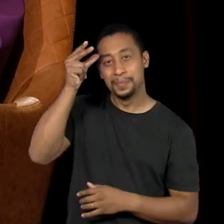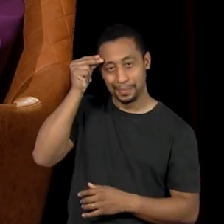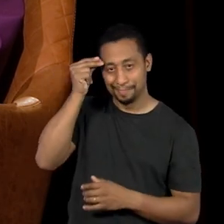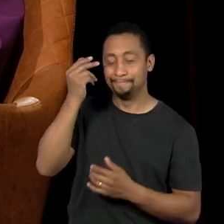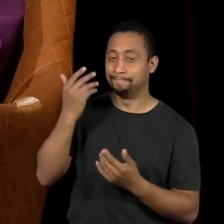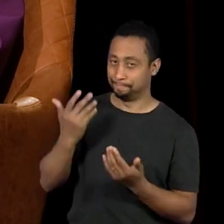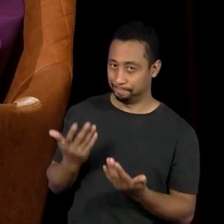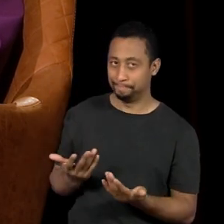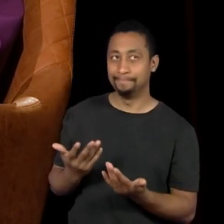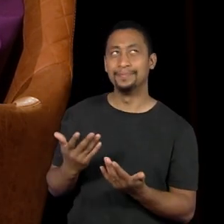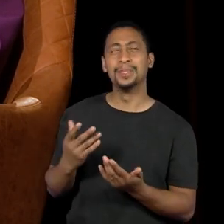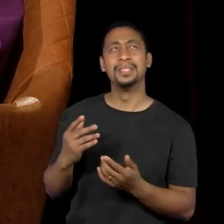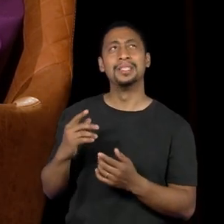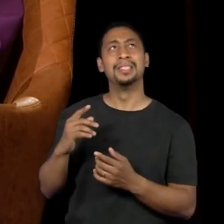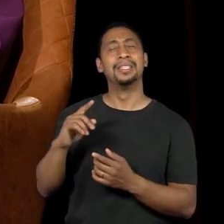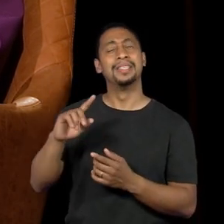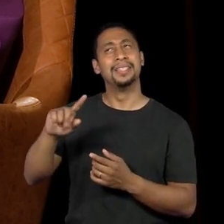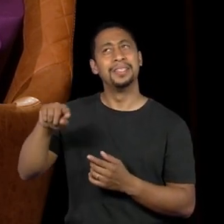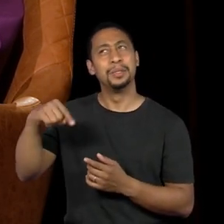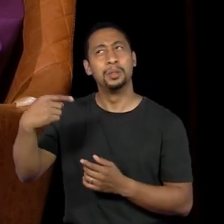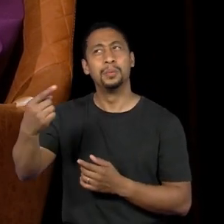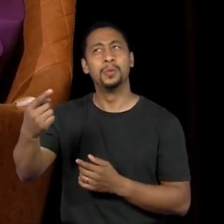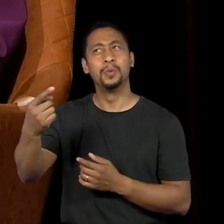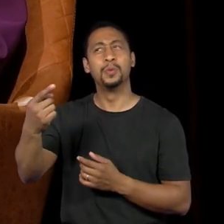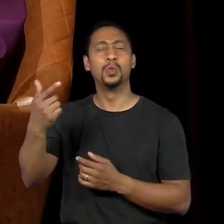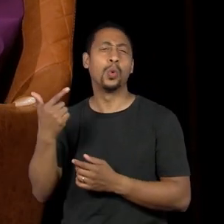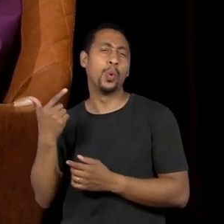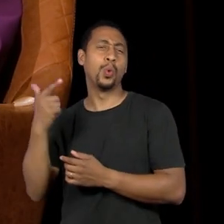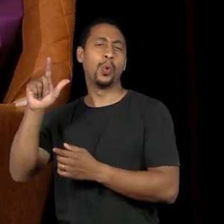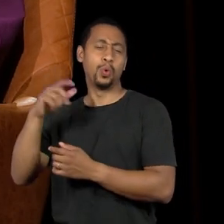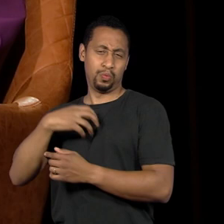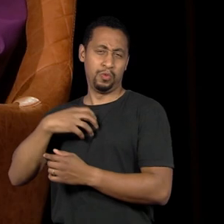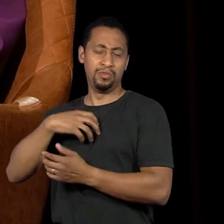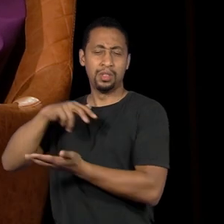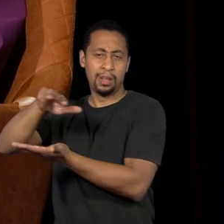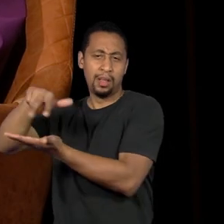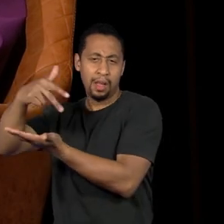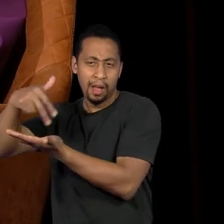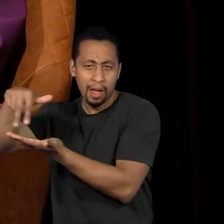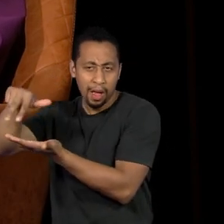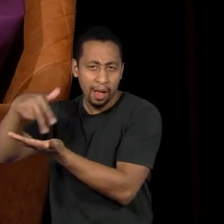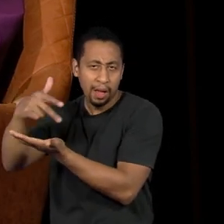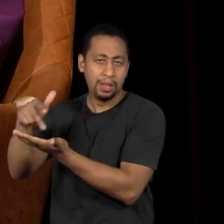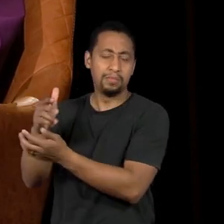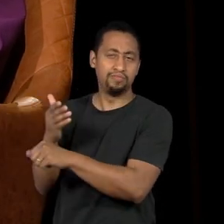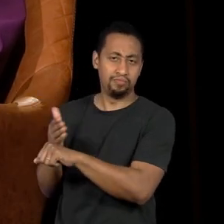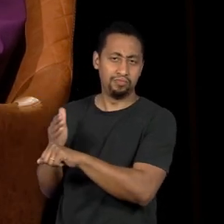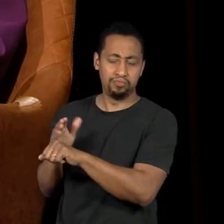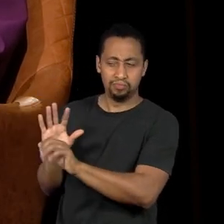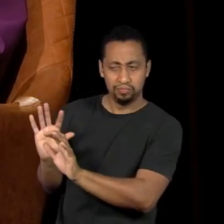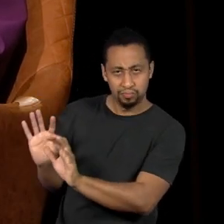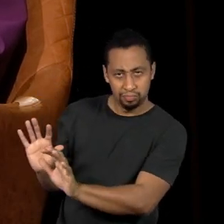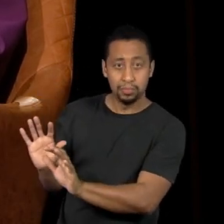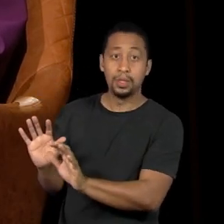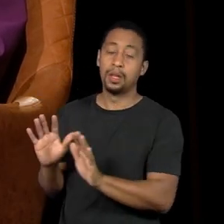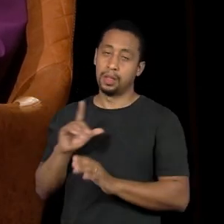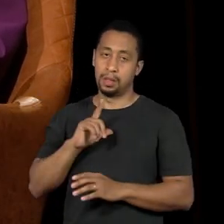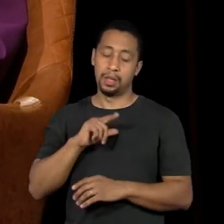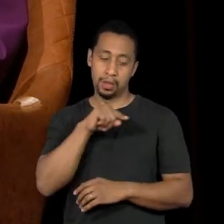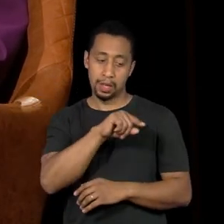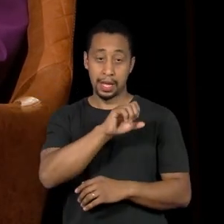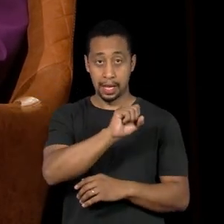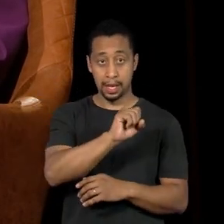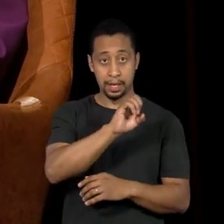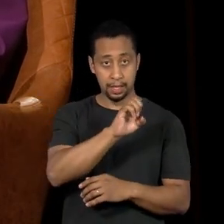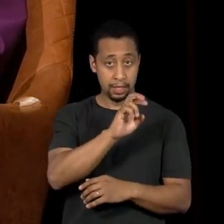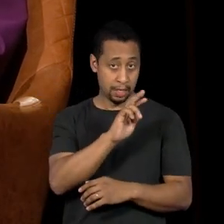dançamos outra coreografia, além daquela que foi feita pelo Sérgio Lefar, da Ópera